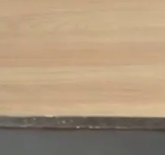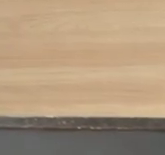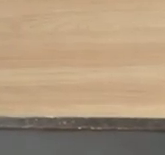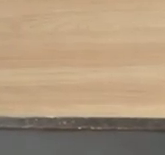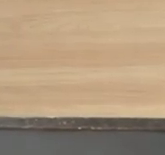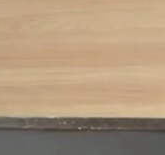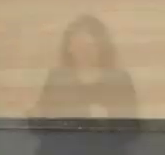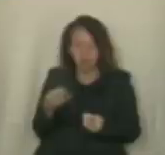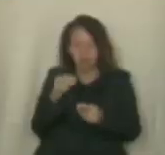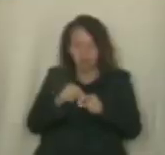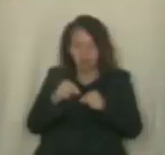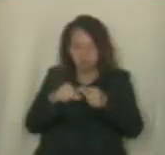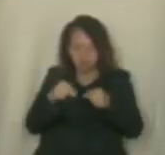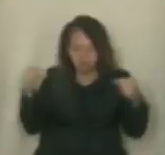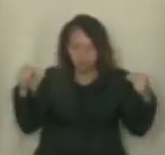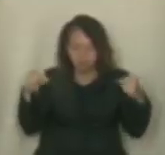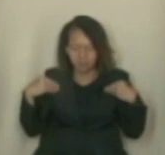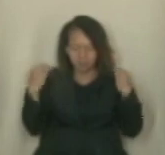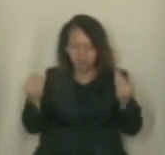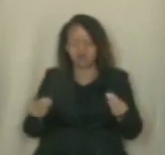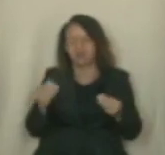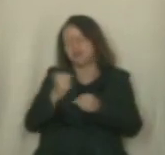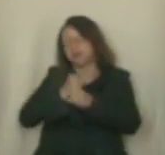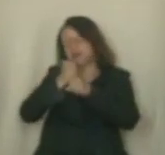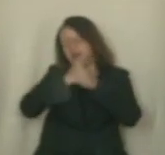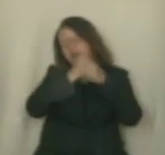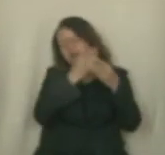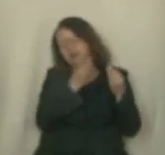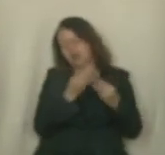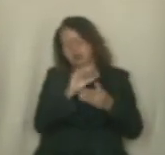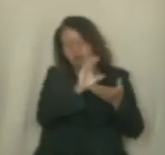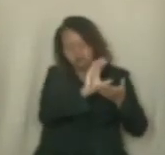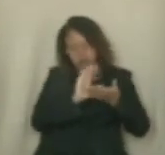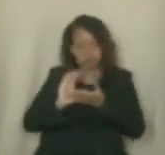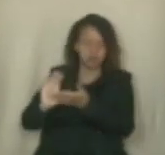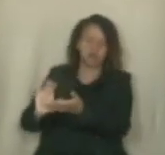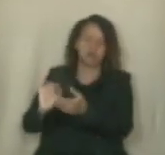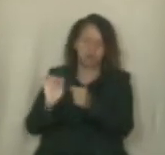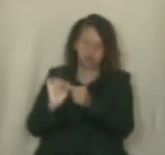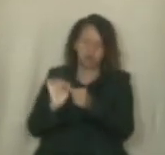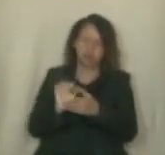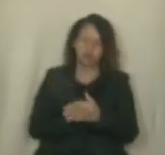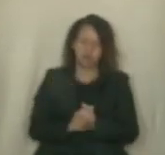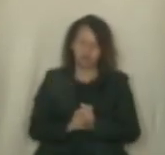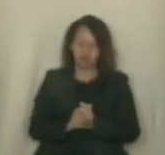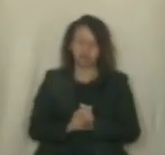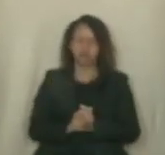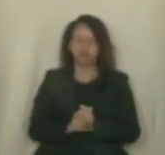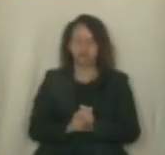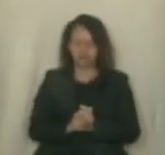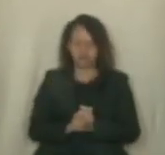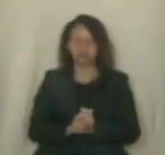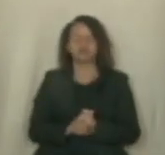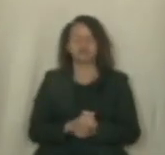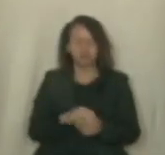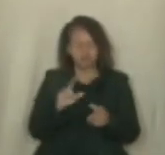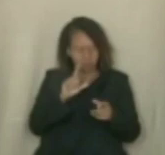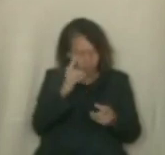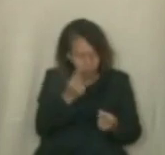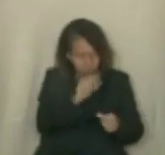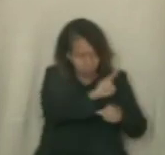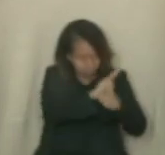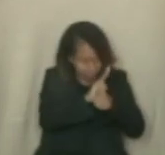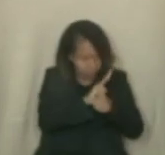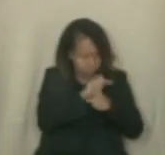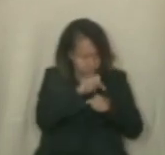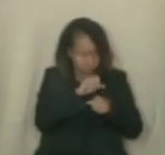da Câmara do Recife. São tantas obras que estão sendo feitas, o investimento tem sido feito. O que tem sido pego de empréstimo realmente tem sido